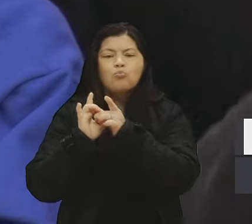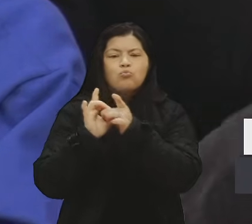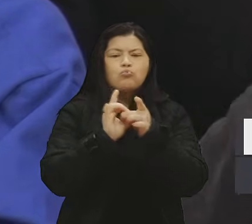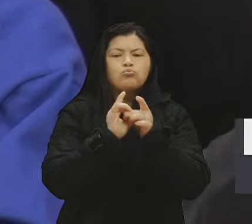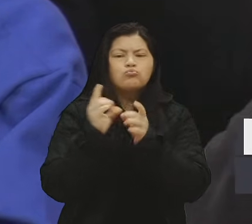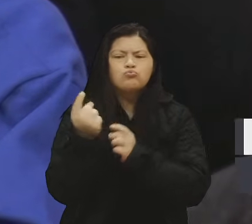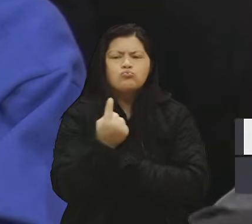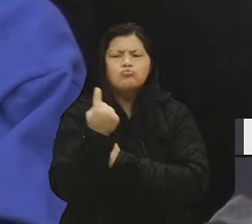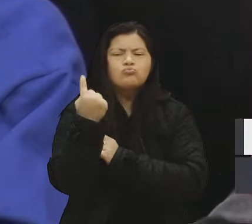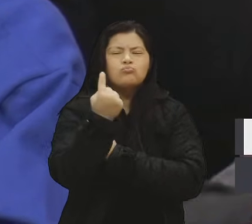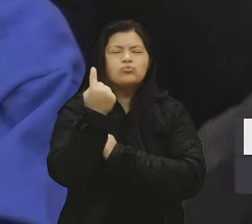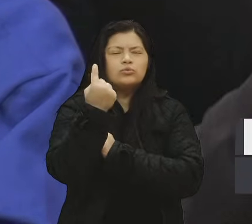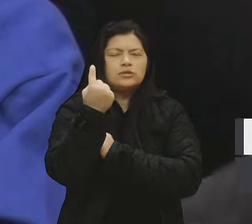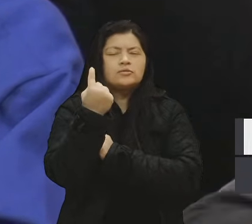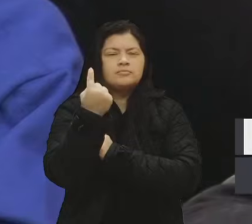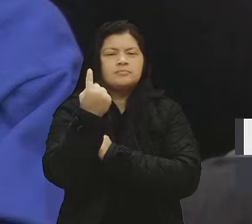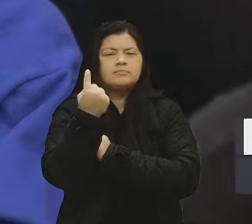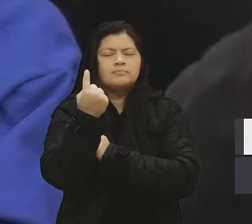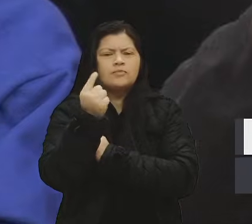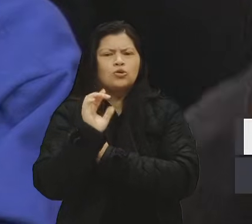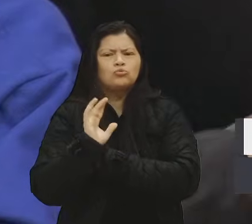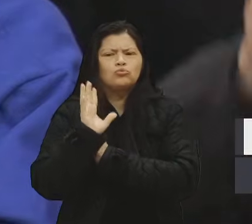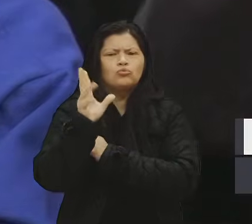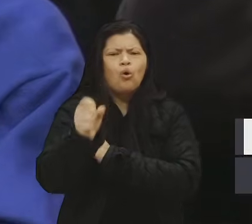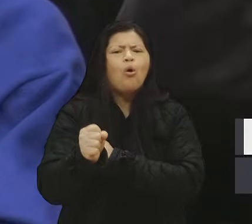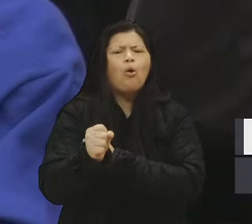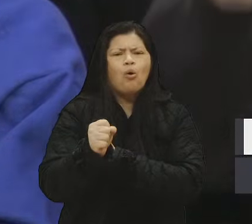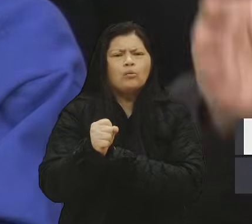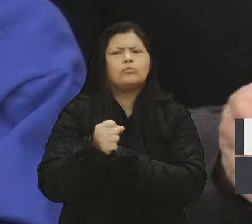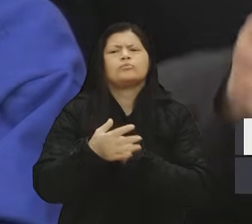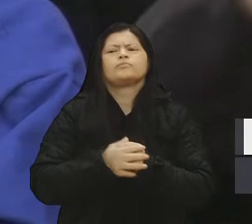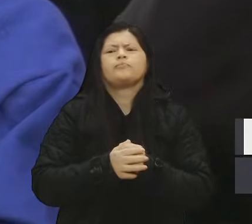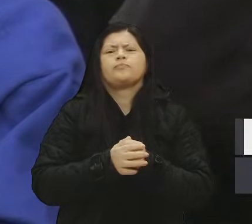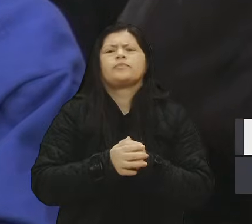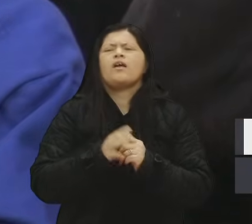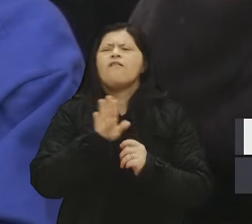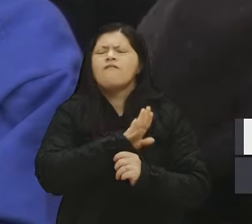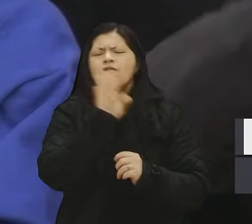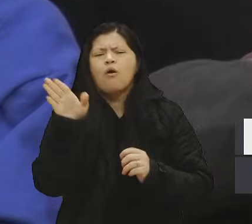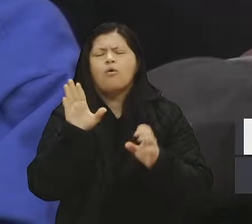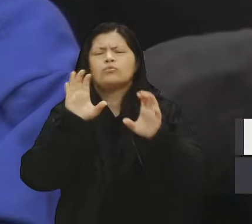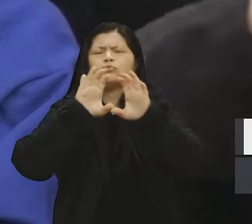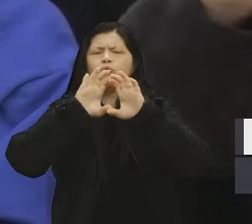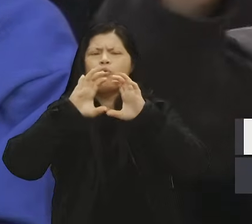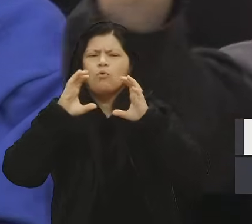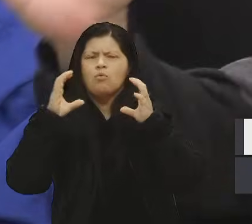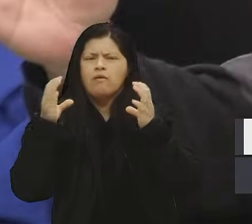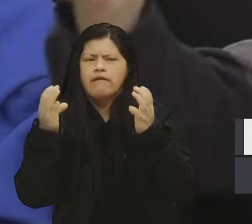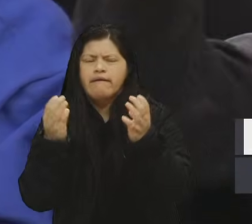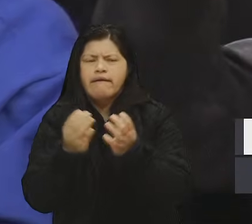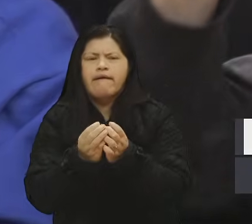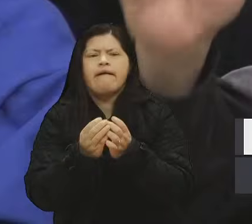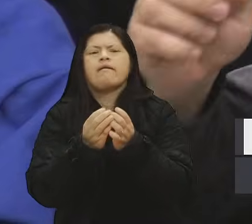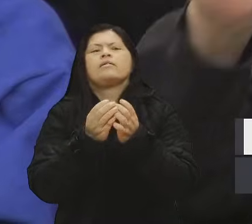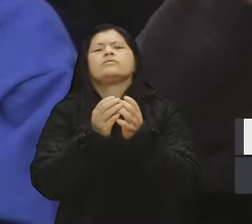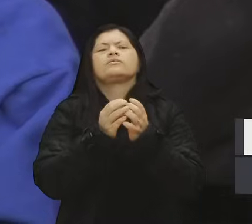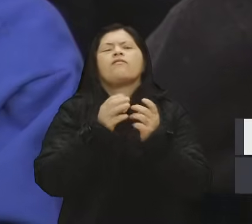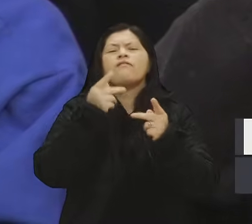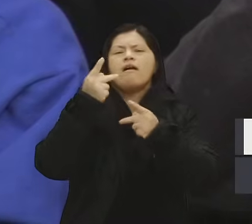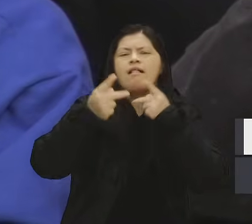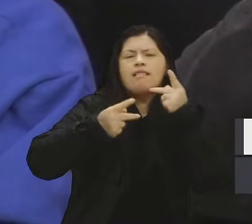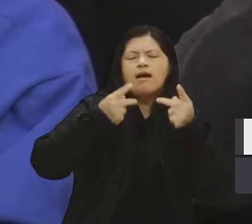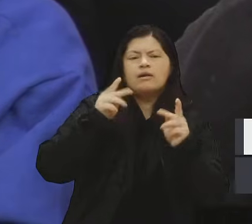A unidade. Todos estiveram no Congresso, tiveram suas falas com as suas nuances, mas